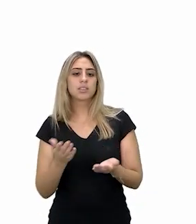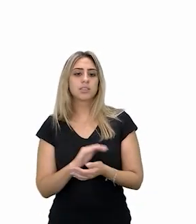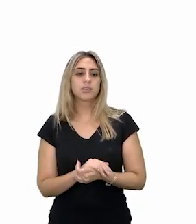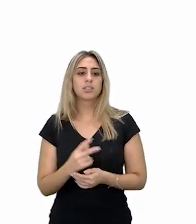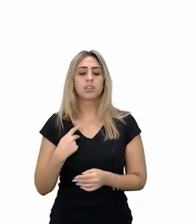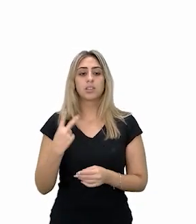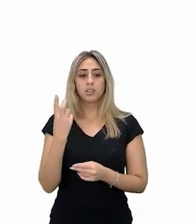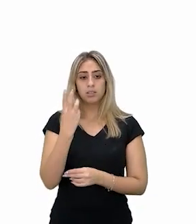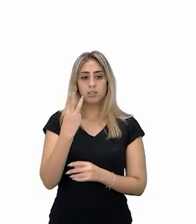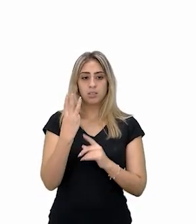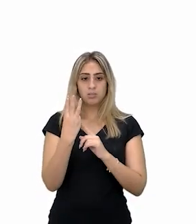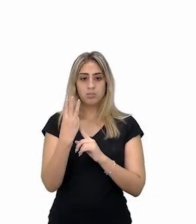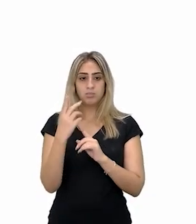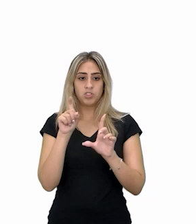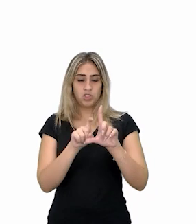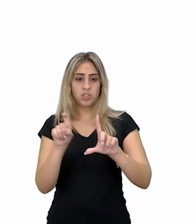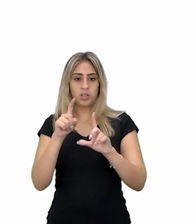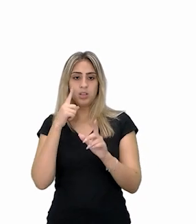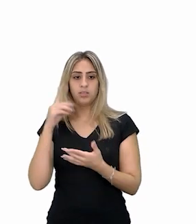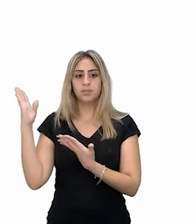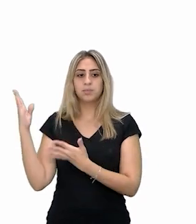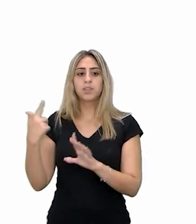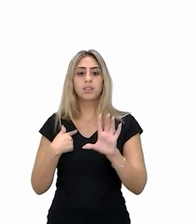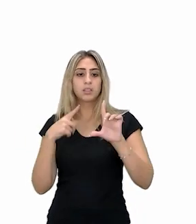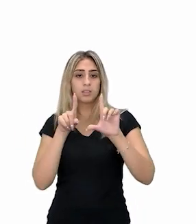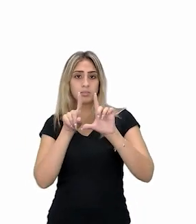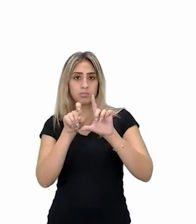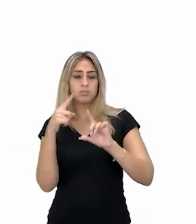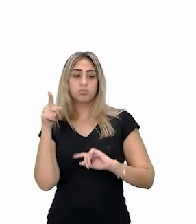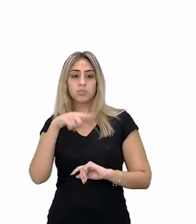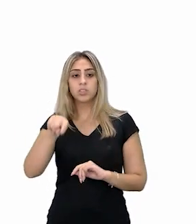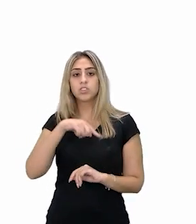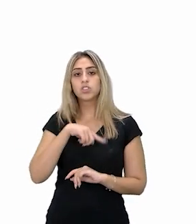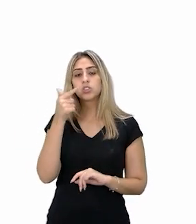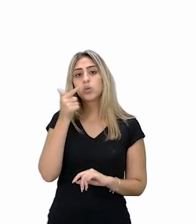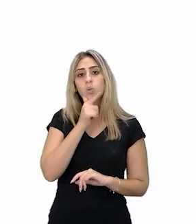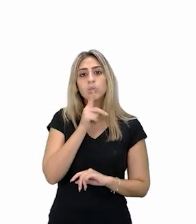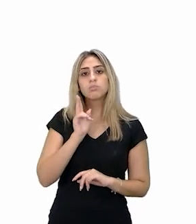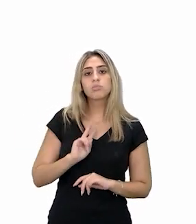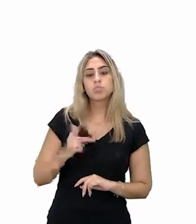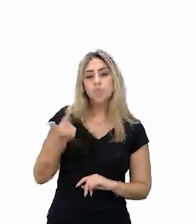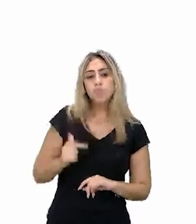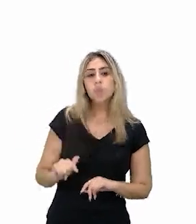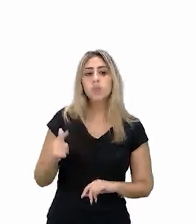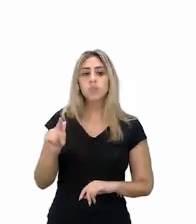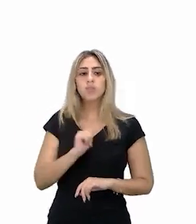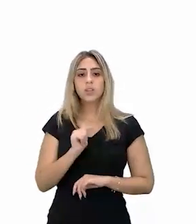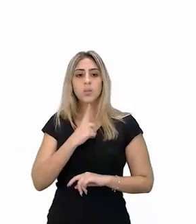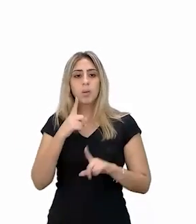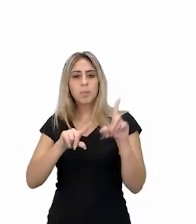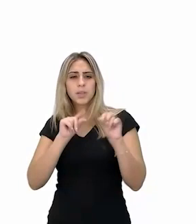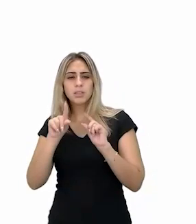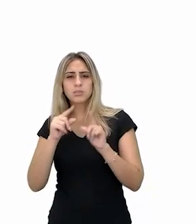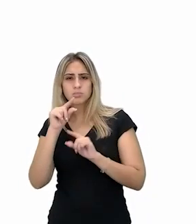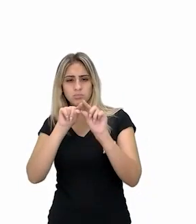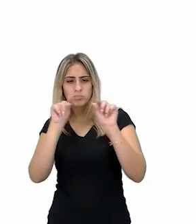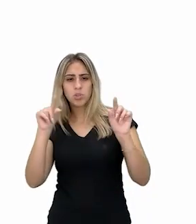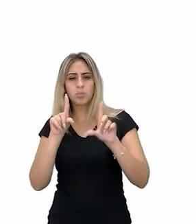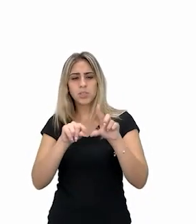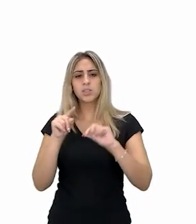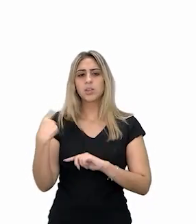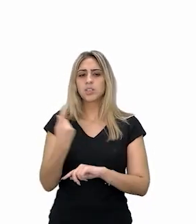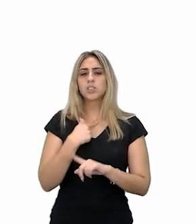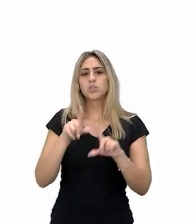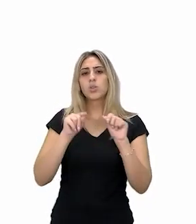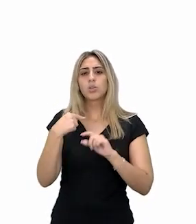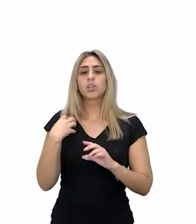sequências digitais, que é ISDs. Clicando lá no card, né, a gente consegue, de novo, ter ali uma opção, né, uma barrinha de opção para a gente escolher o